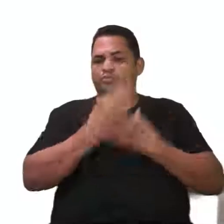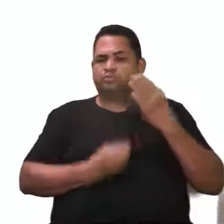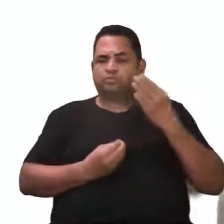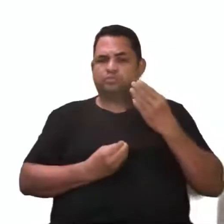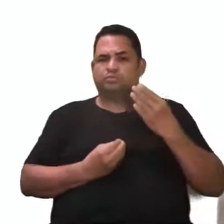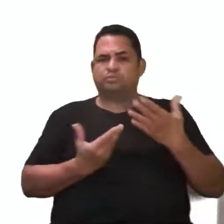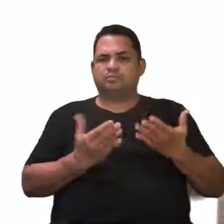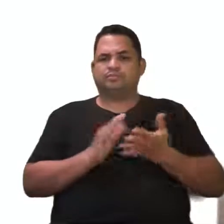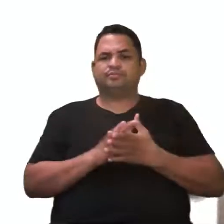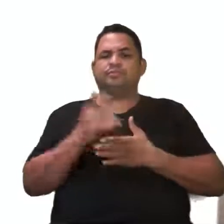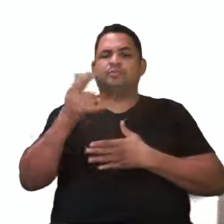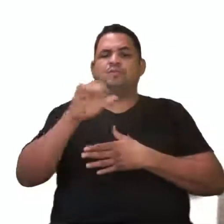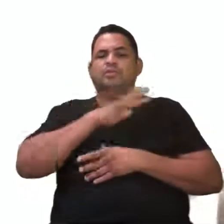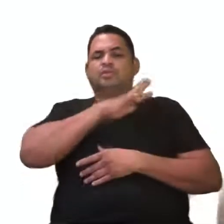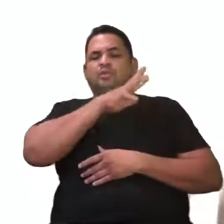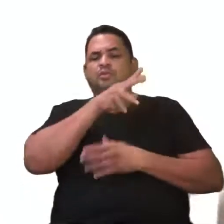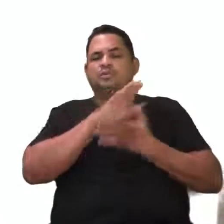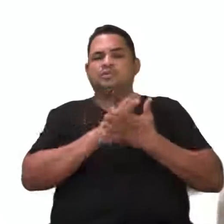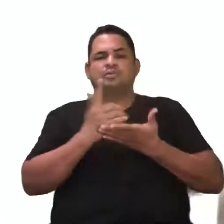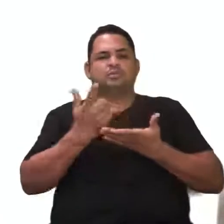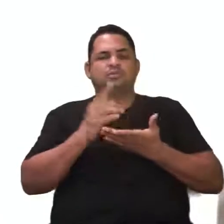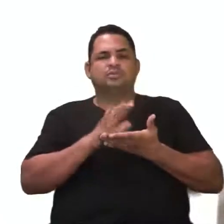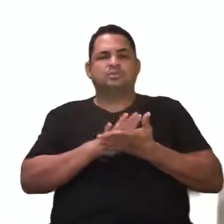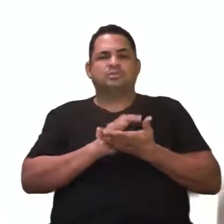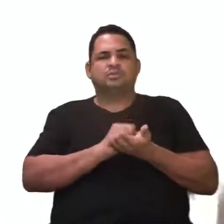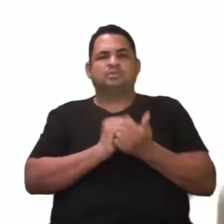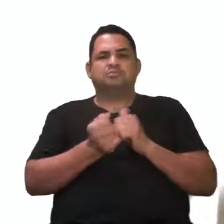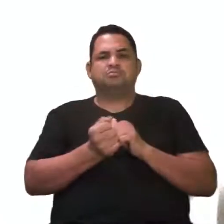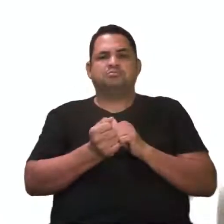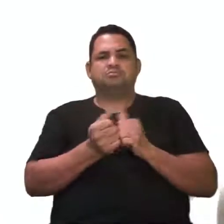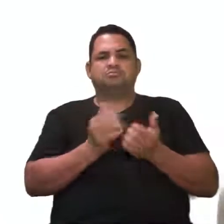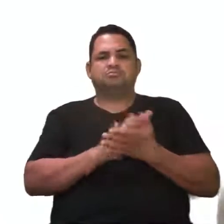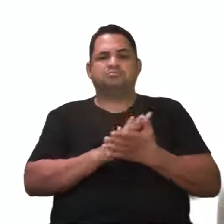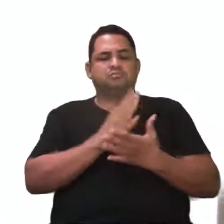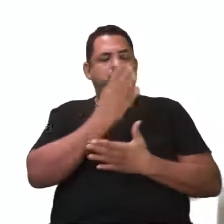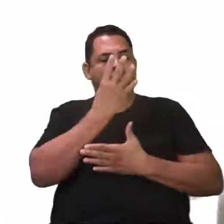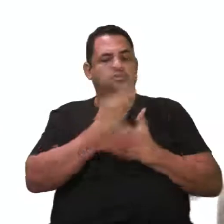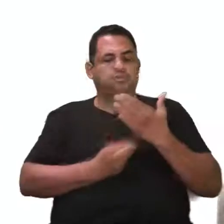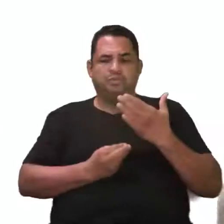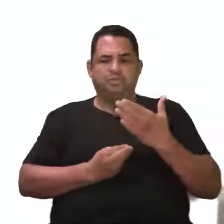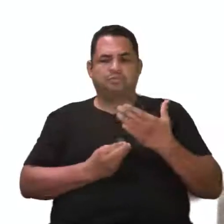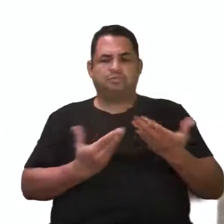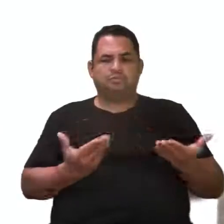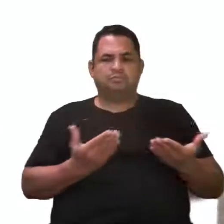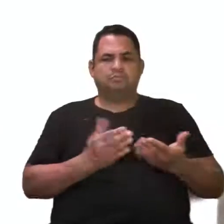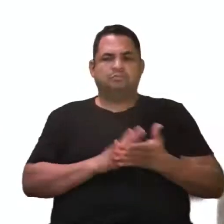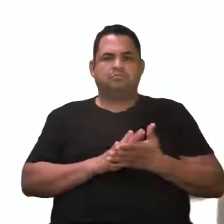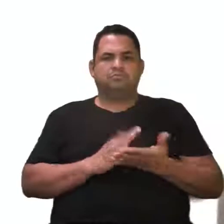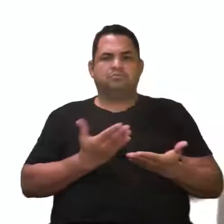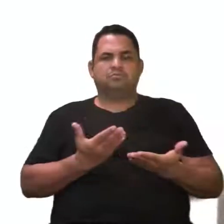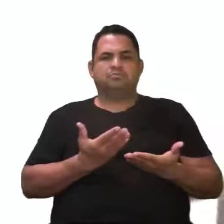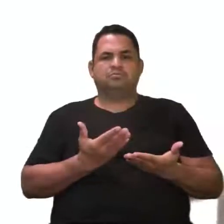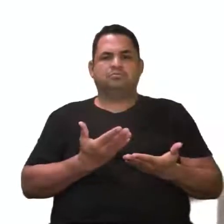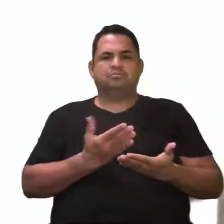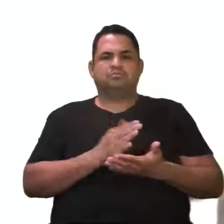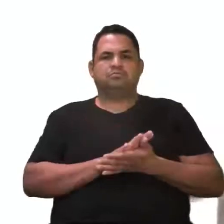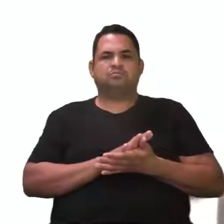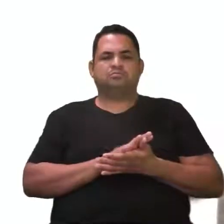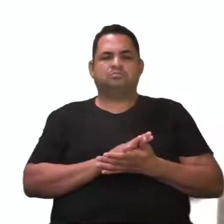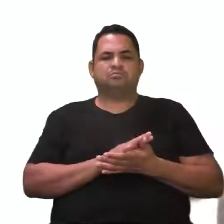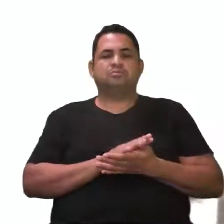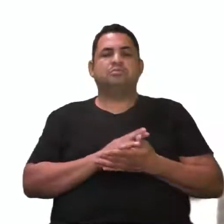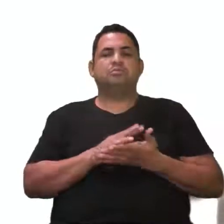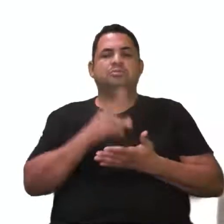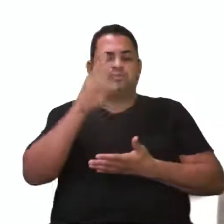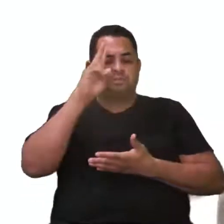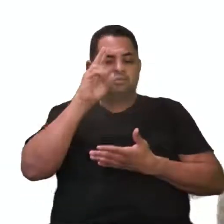Outros animais que não estavam bem adaptados, eles desapareceram. Lembra da seleção natural?